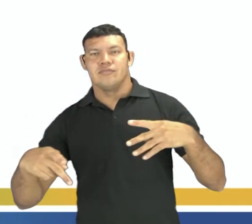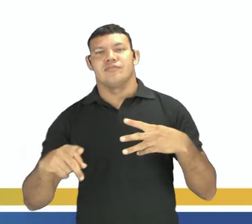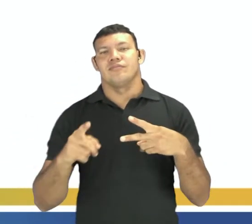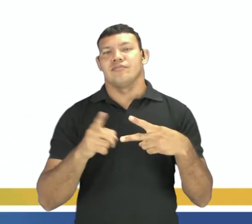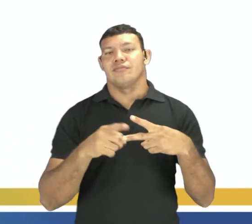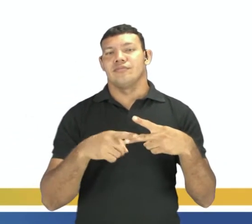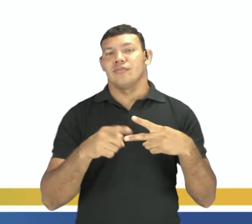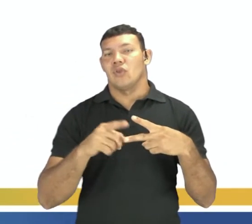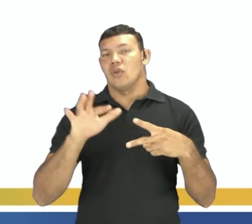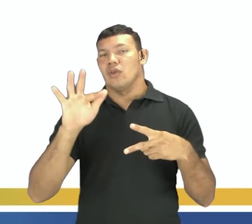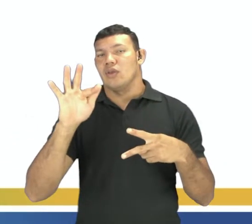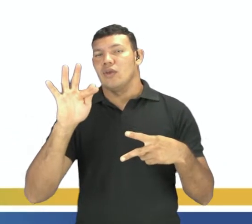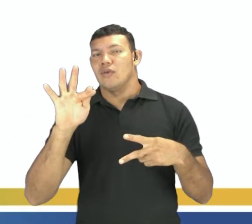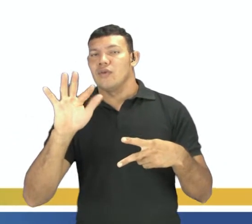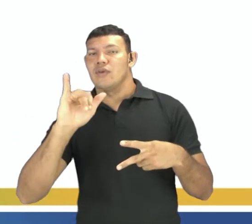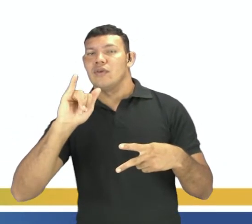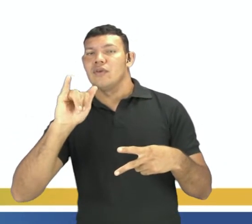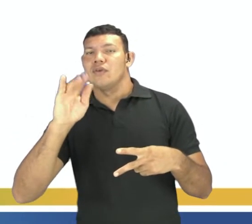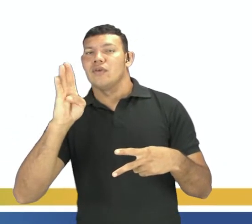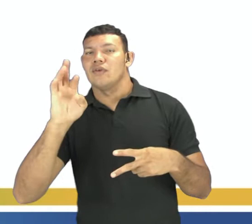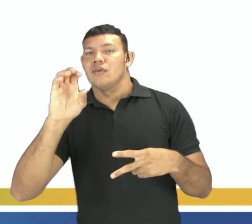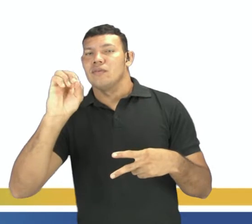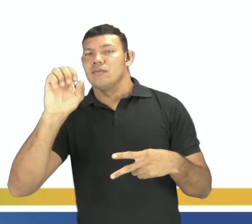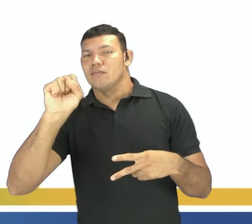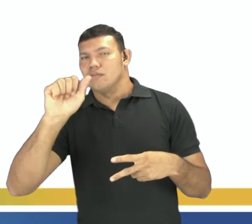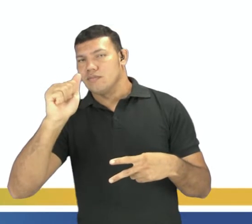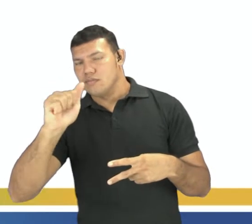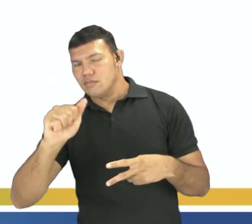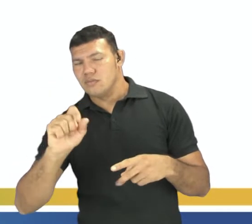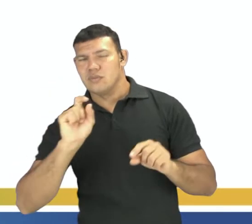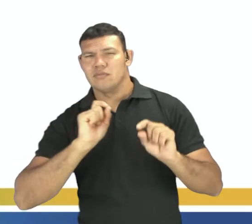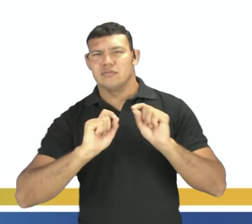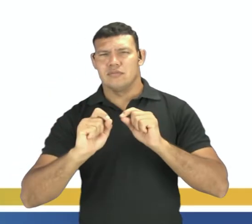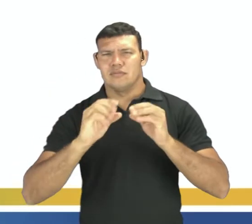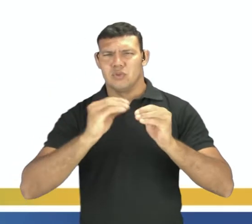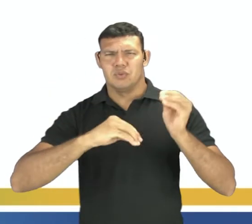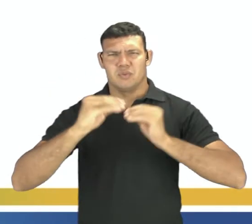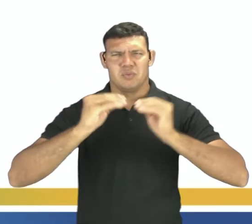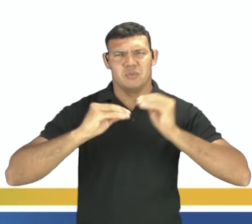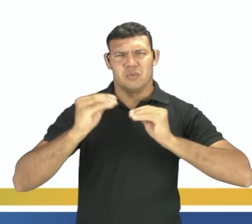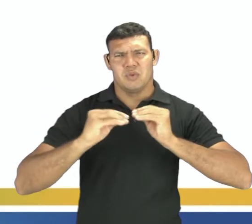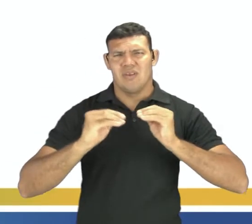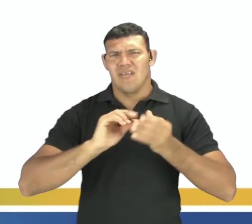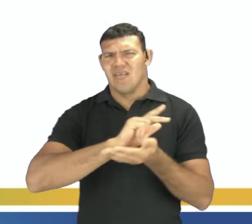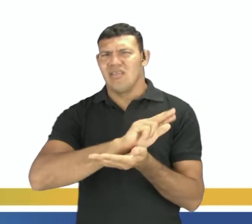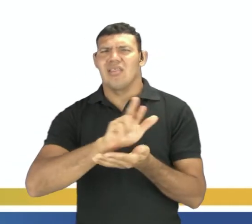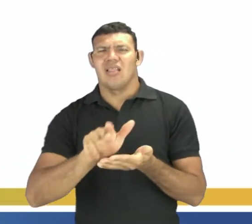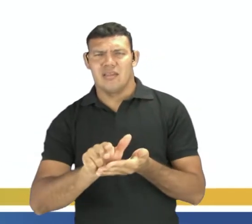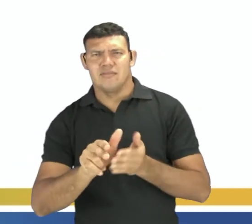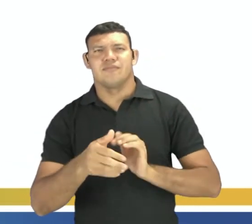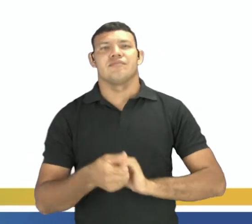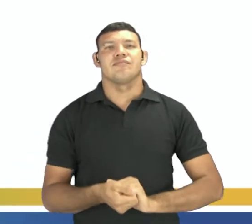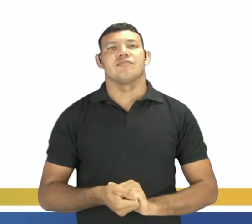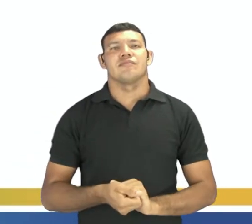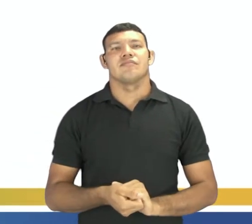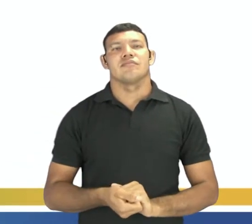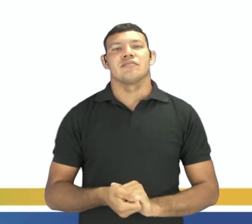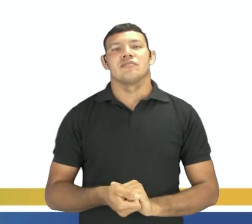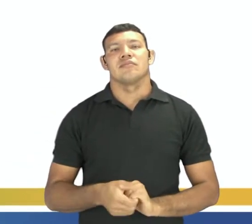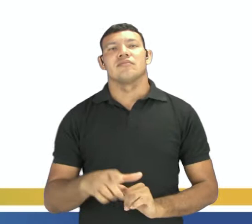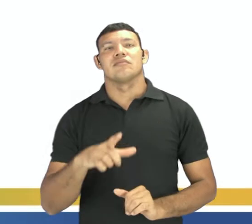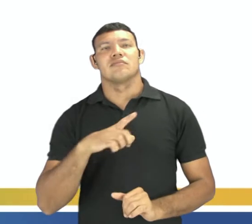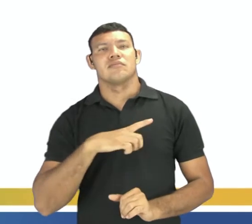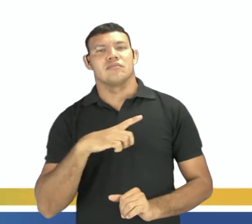fibrosa, fibras proteicas com colágeno, elásticas e fibrosas. Então, nós